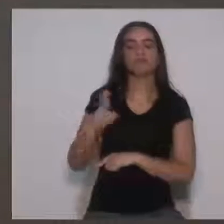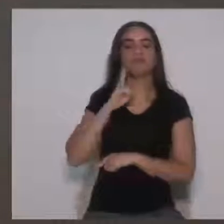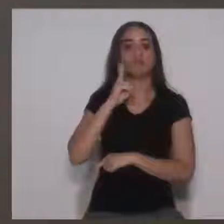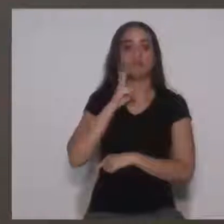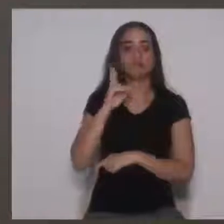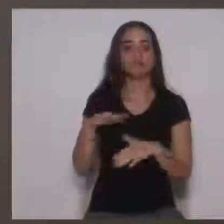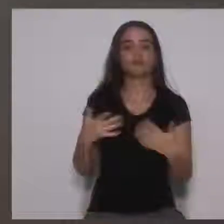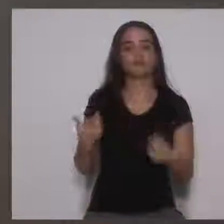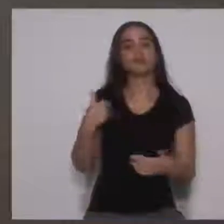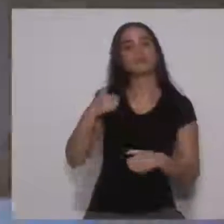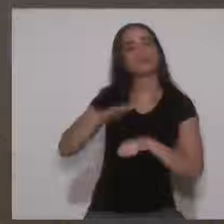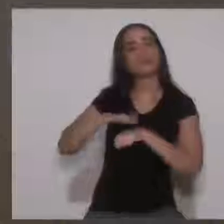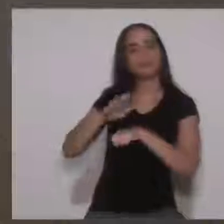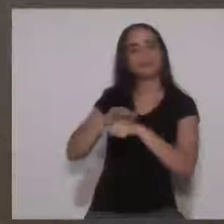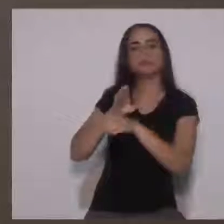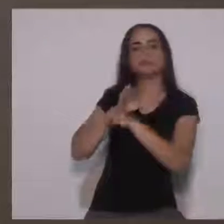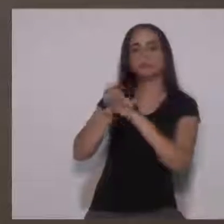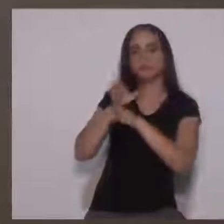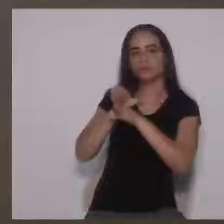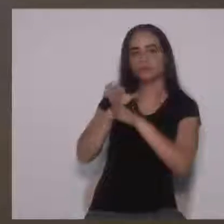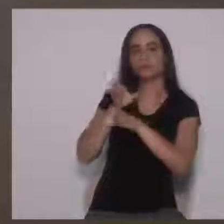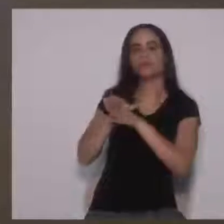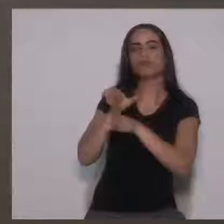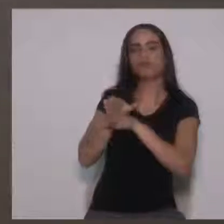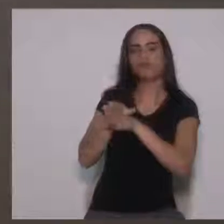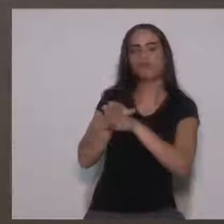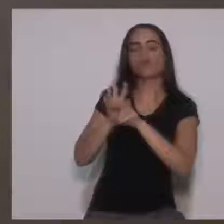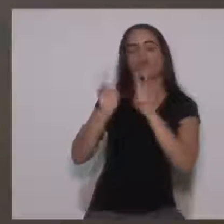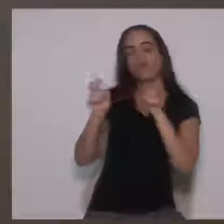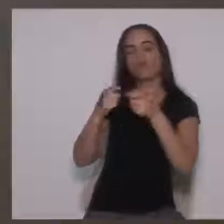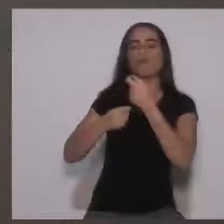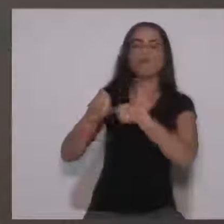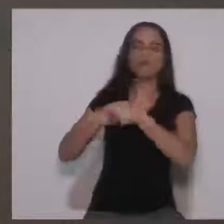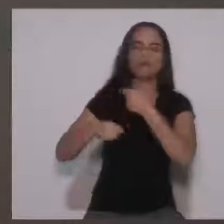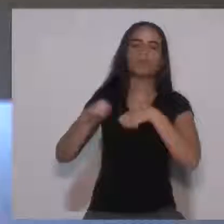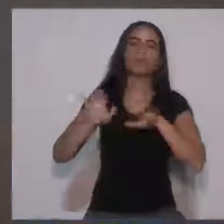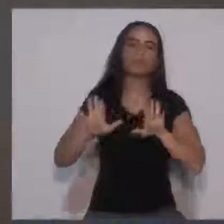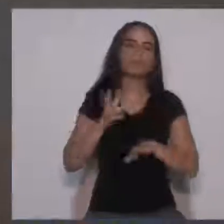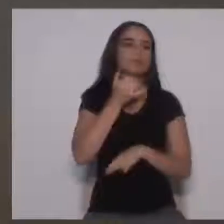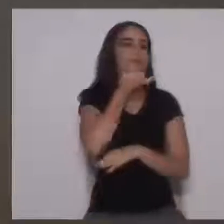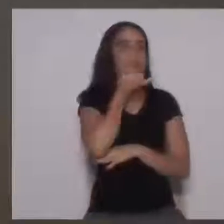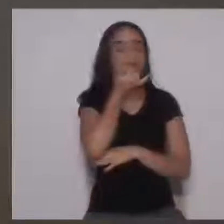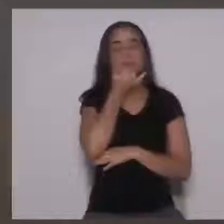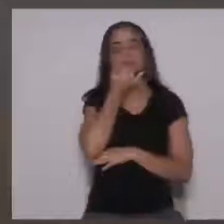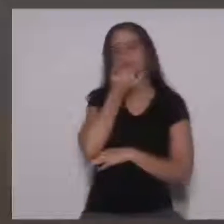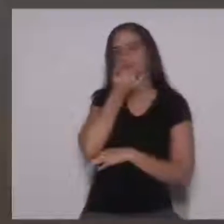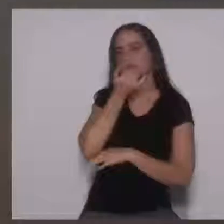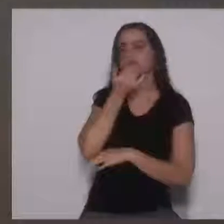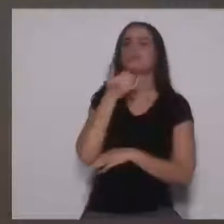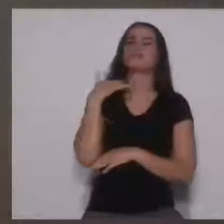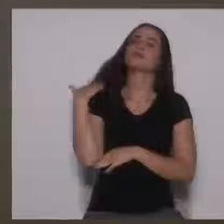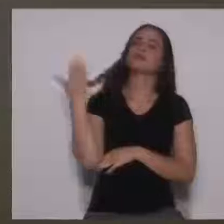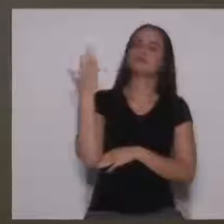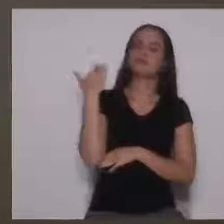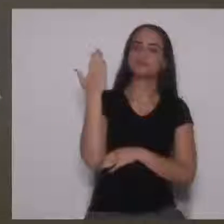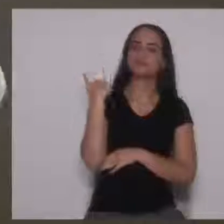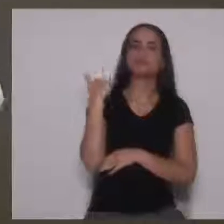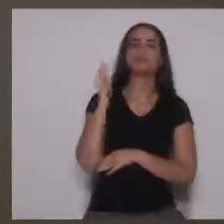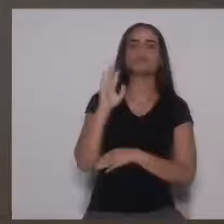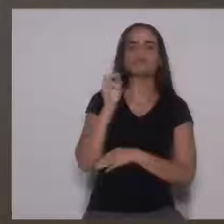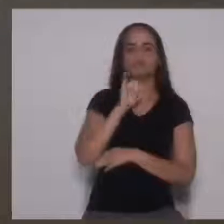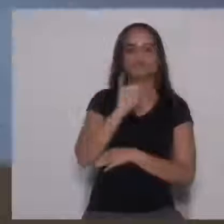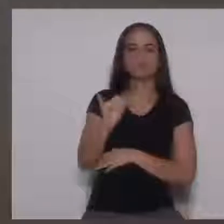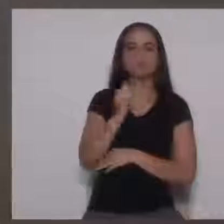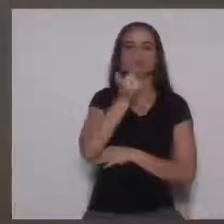estou ajudando o Itacolomi, mas efetivamente, minhas desculpas, já dei essa desculpa no grupo lá, mas não conseguia